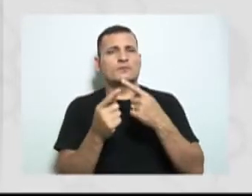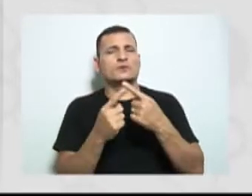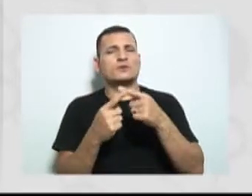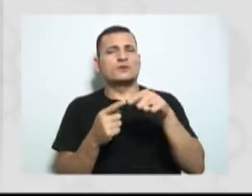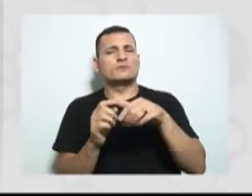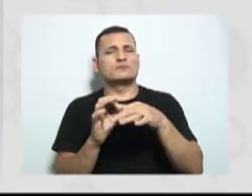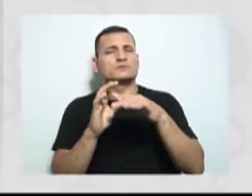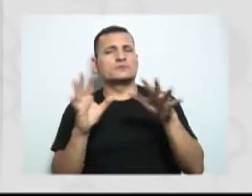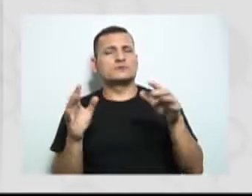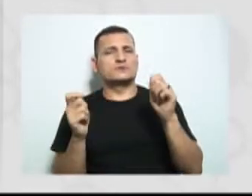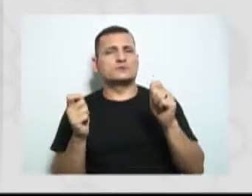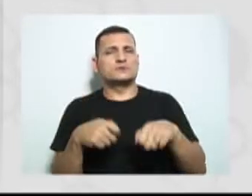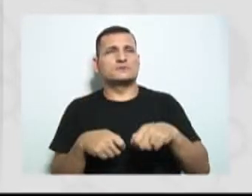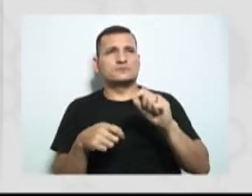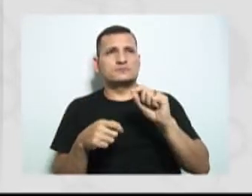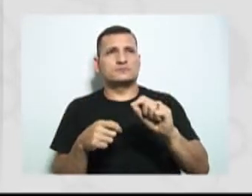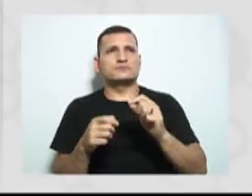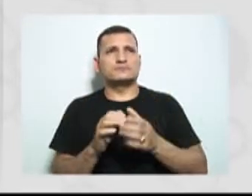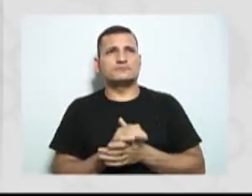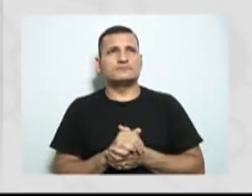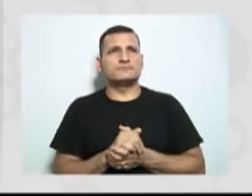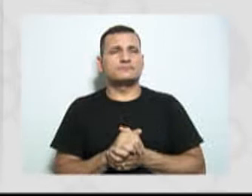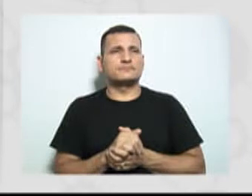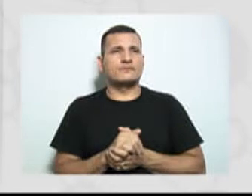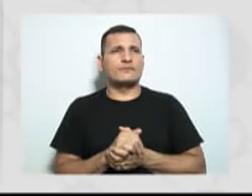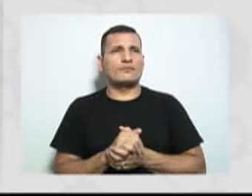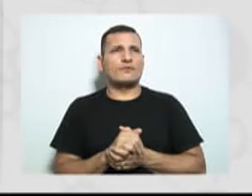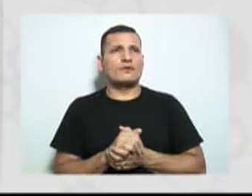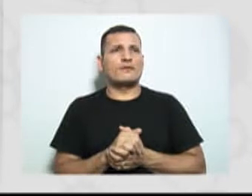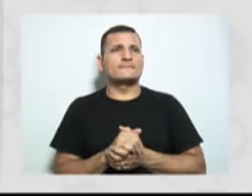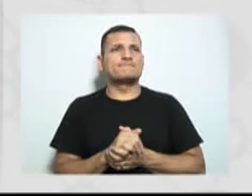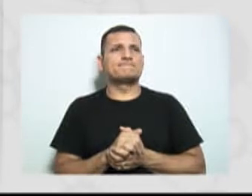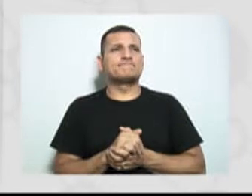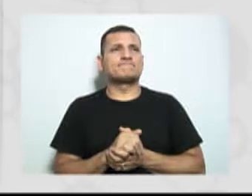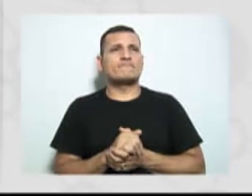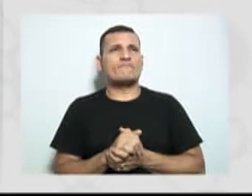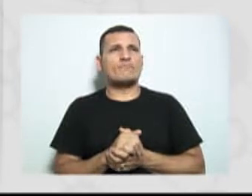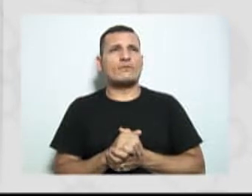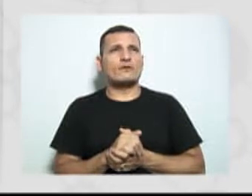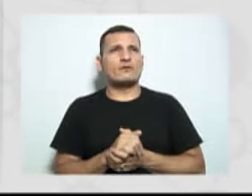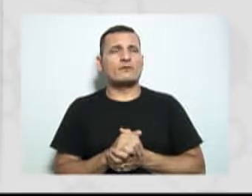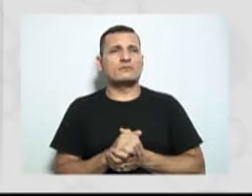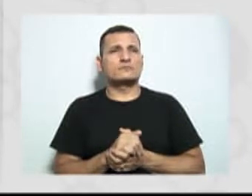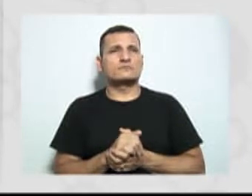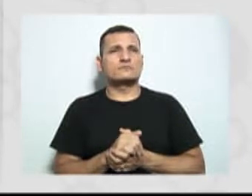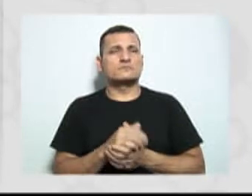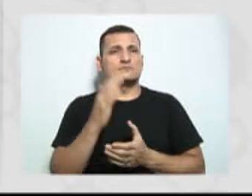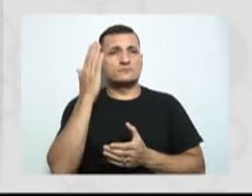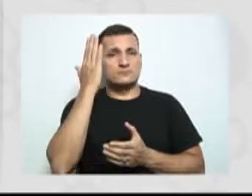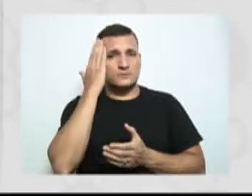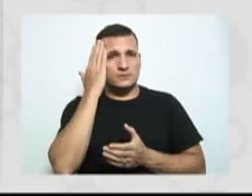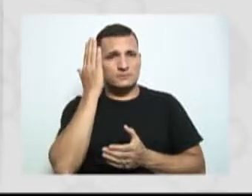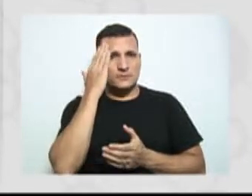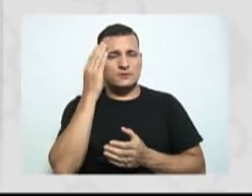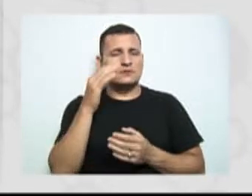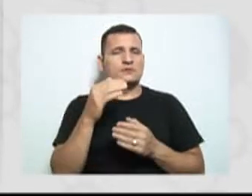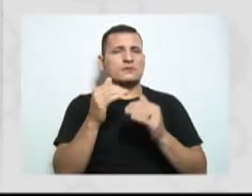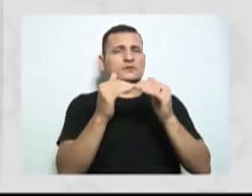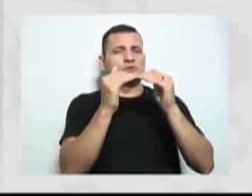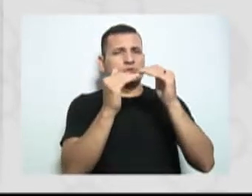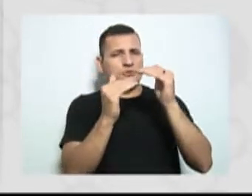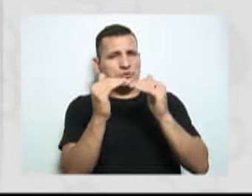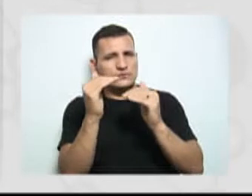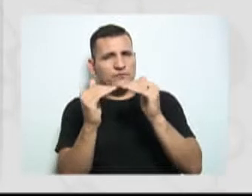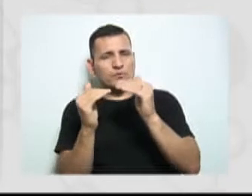os pontos que o sistema, que o custeio variável permite: saber o nível mínimo